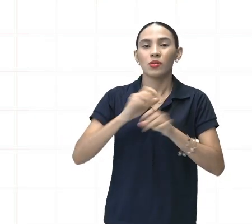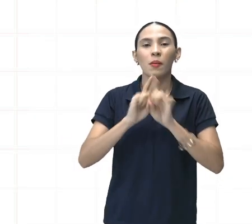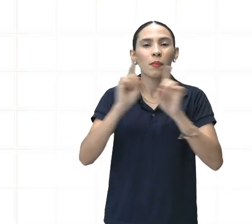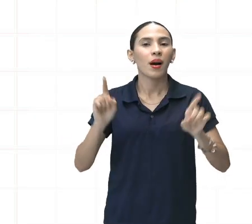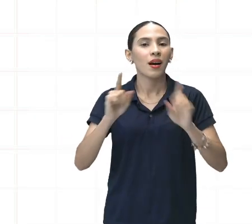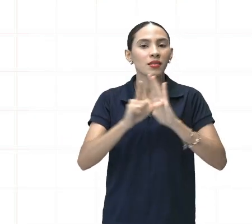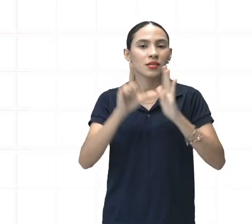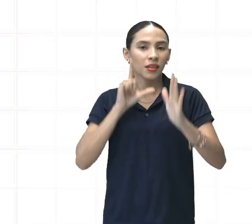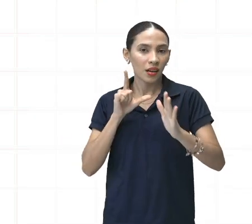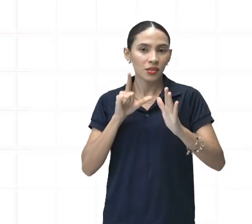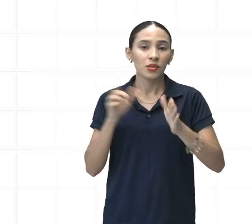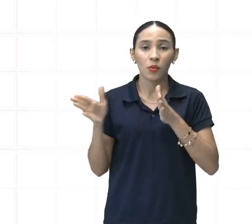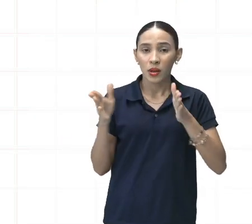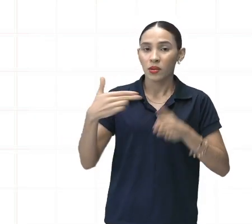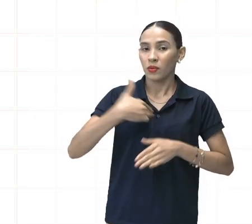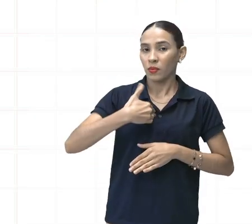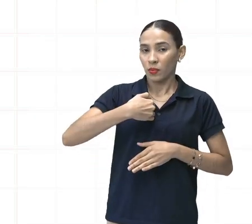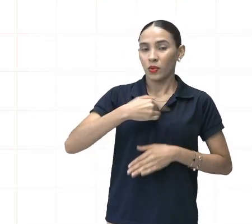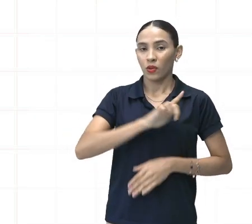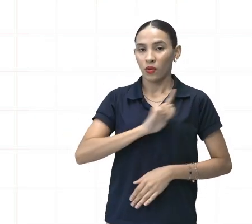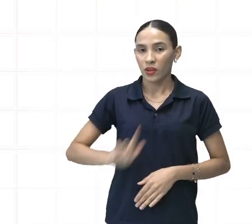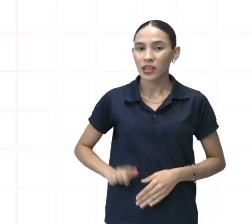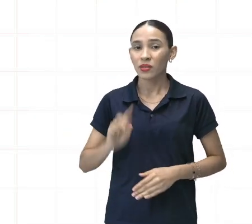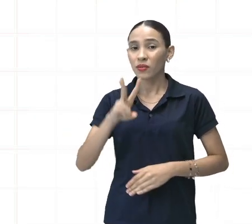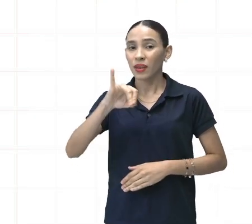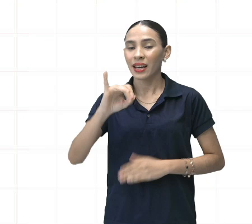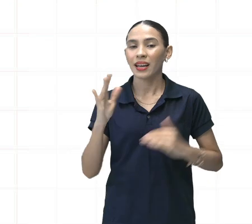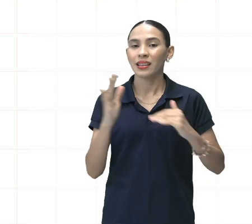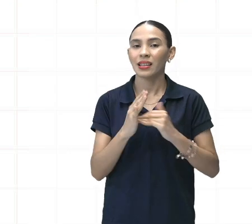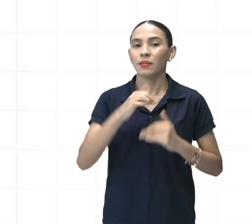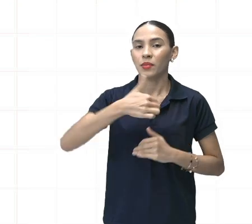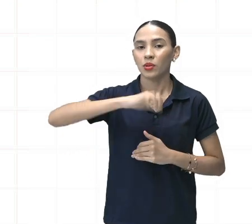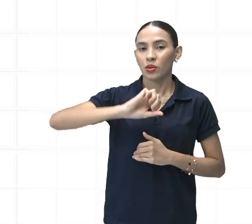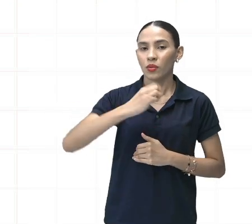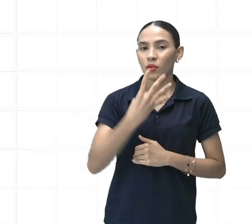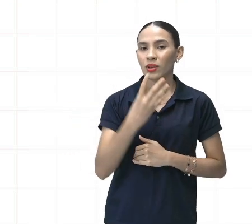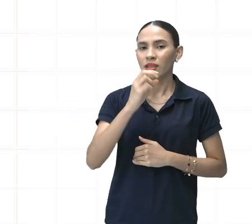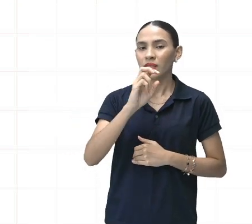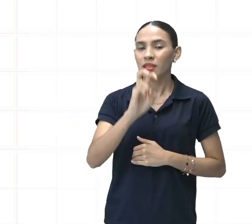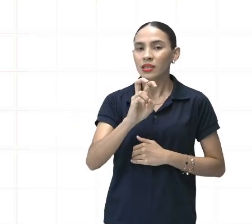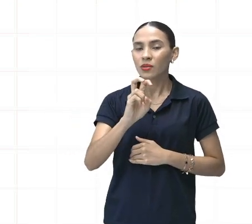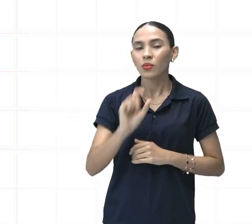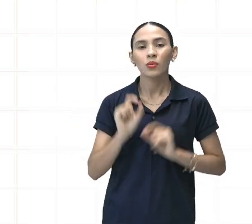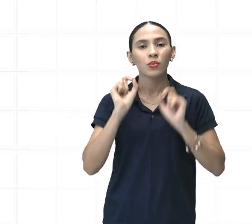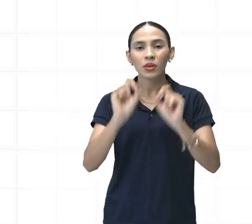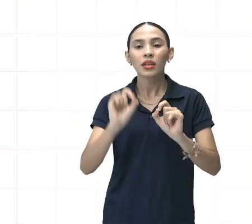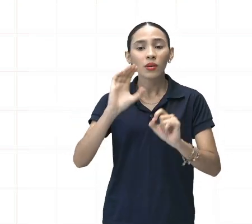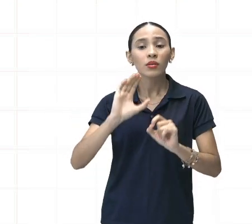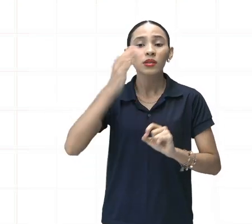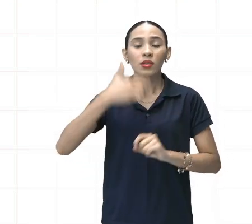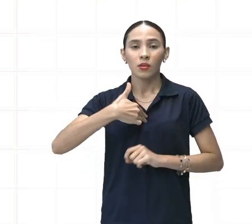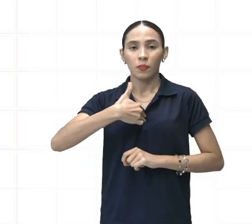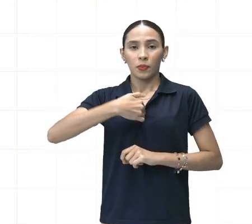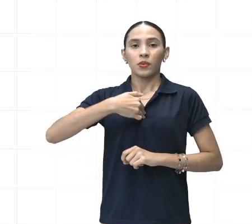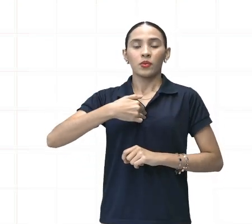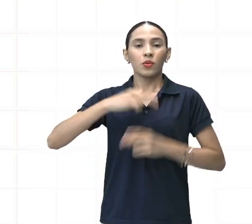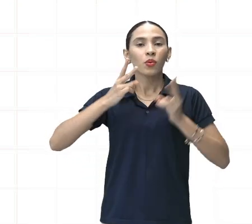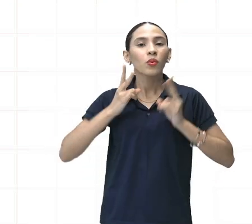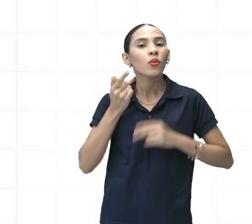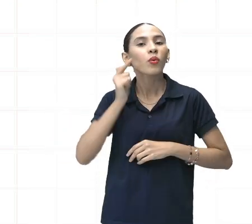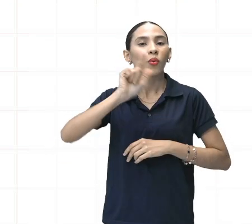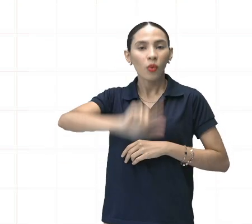anteriormente que o governo varguista vai até 45. O que aconteceu, então, para o Getúlio Vargas conseguir,